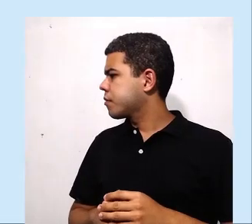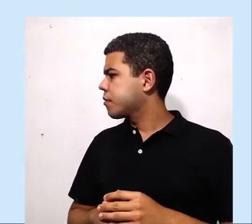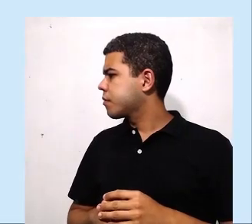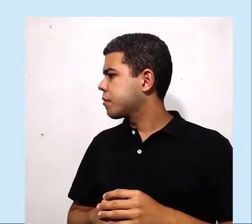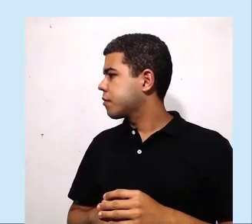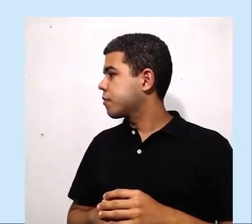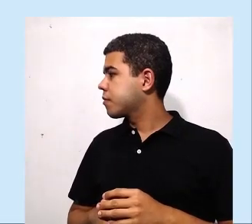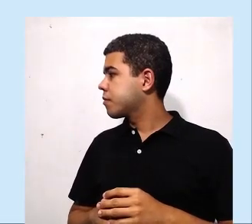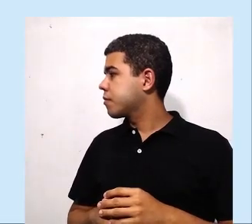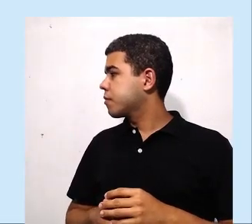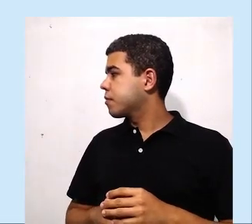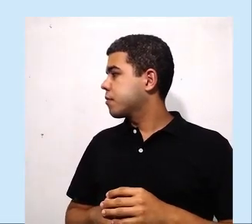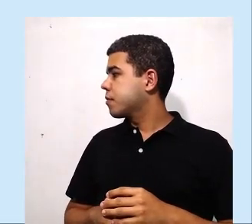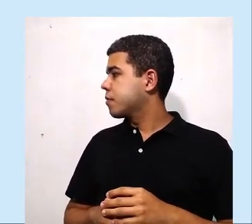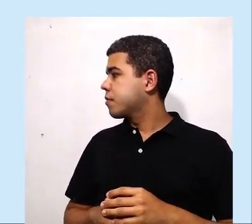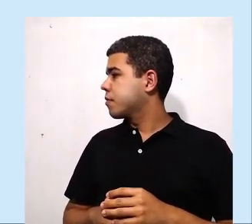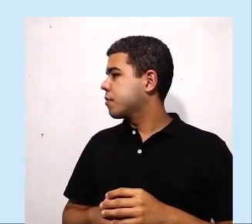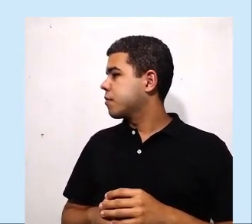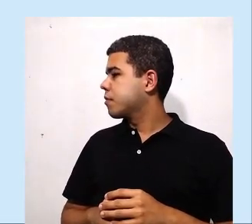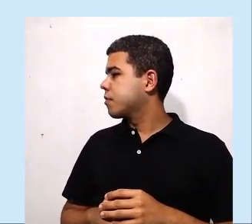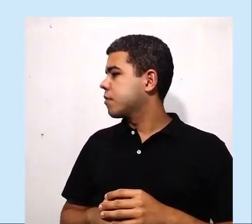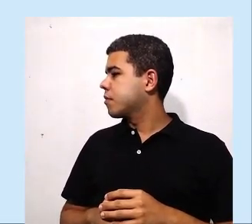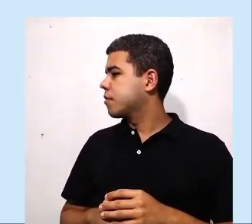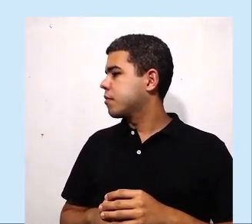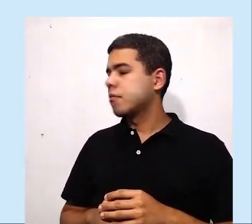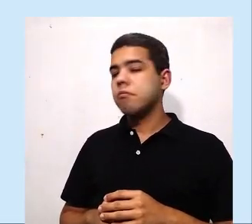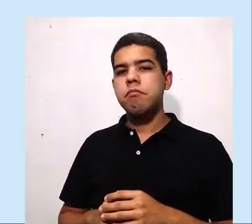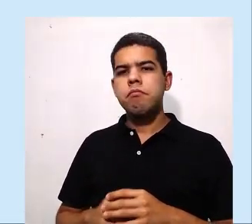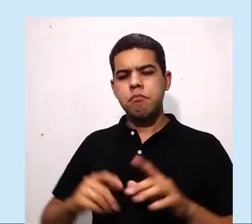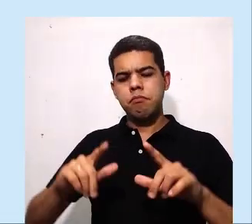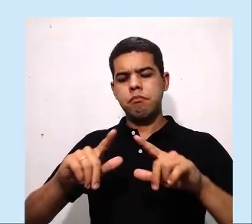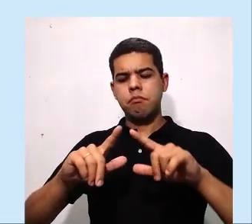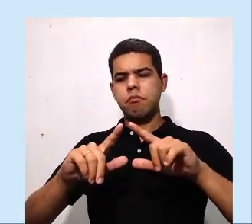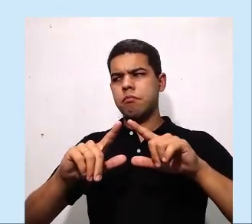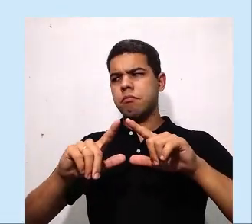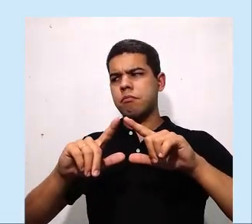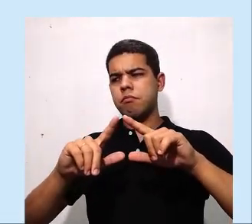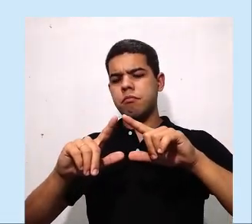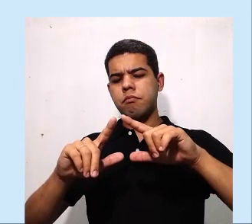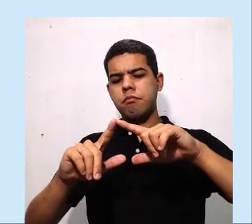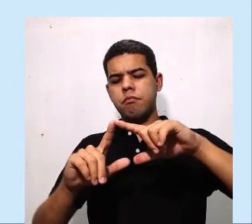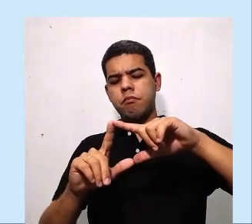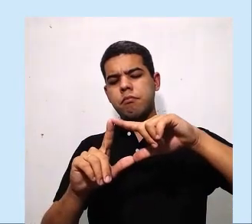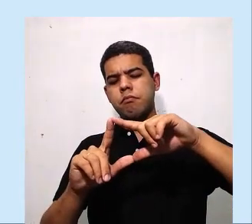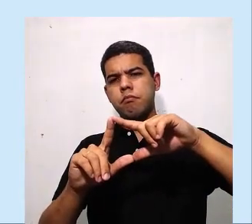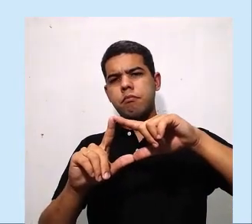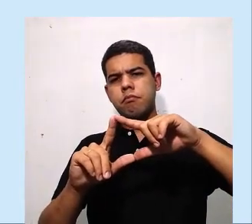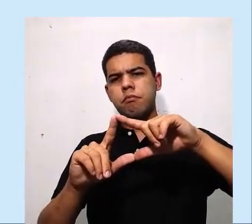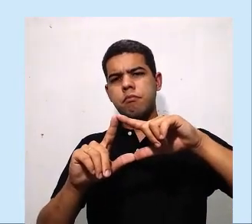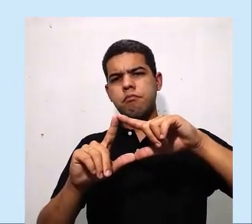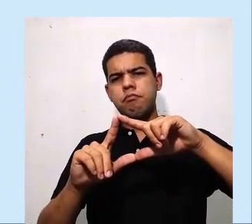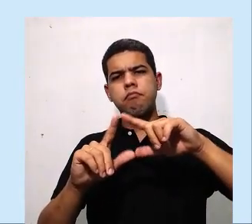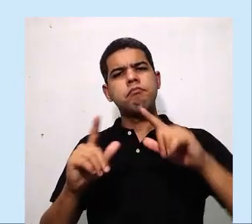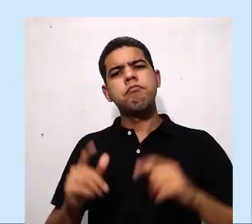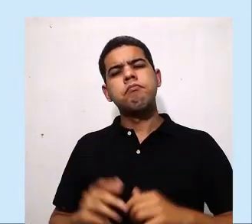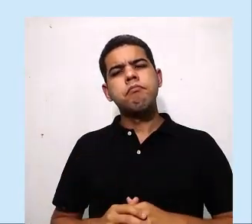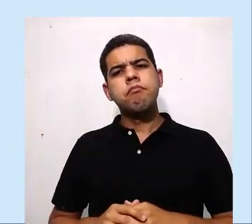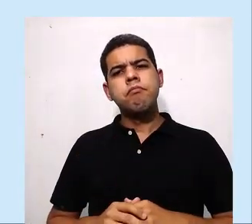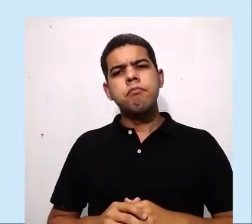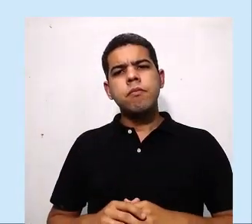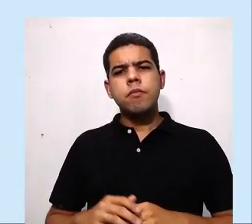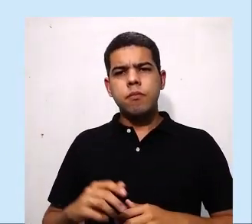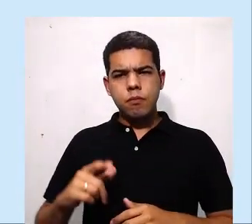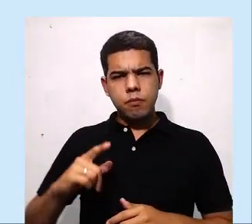passo para formar o triângulo. Então, a gente vai pegar esse triângulo e vai fazer o seguinte. O lado maior eu vou